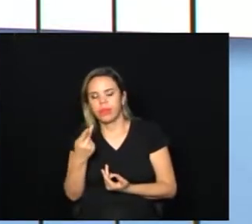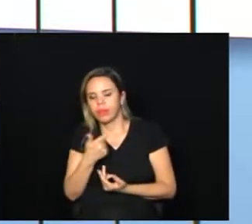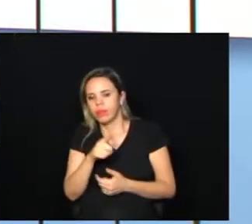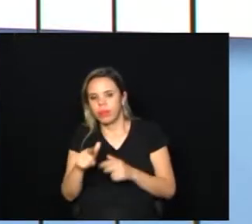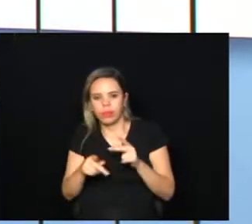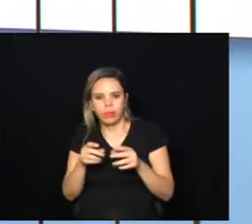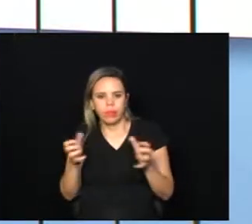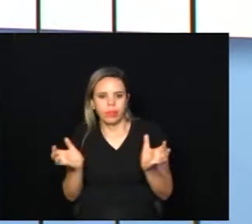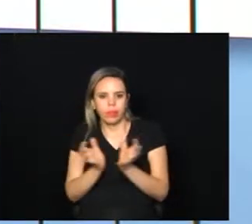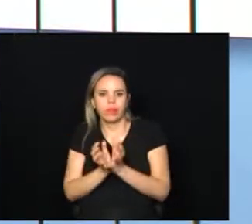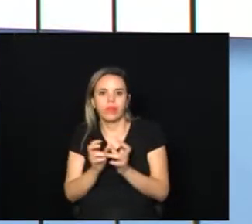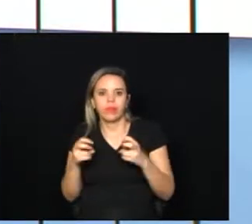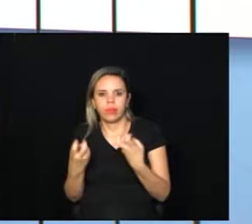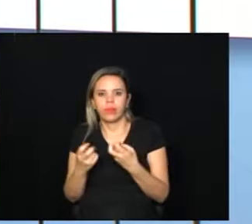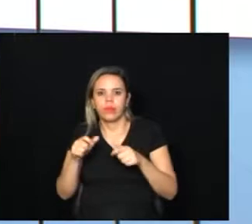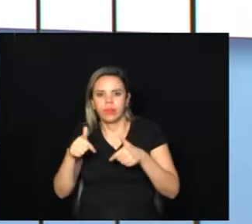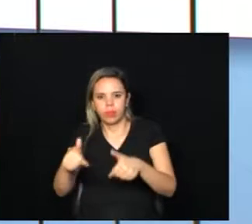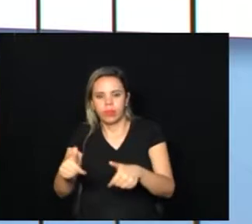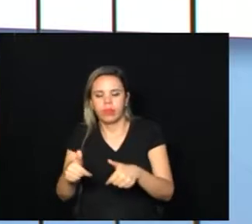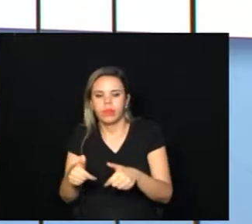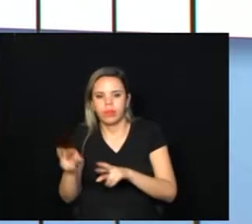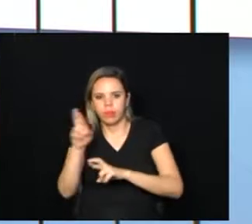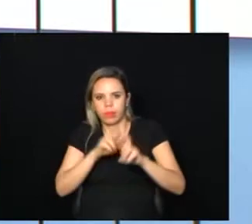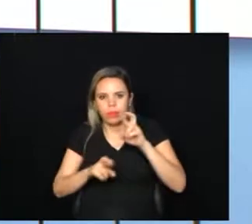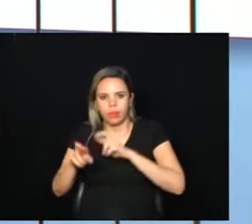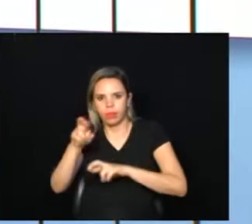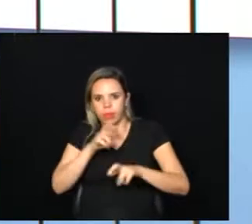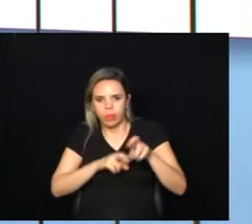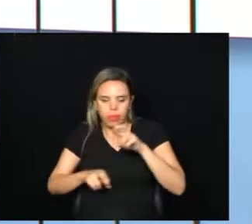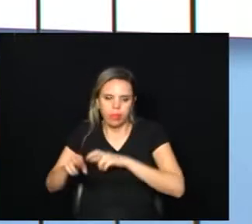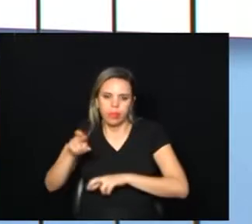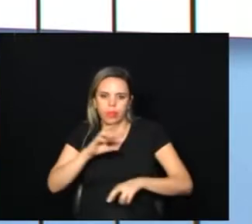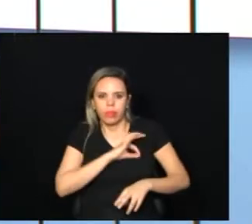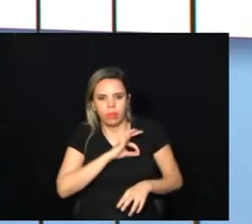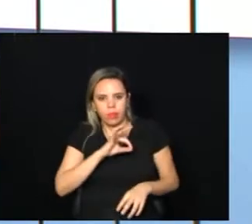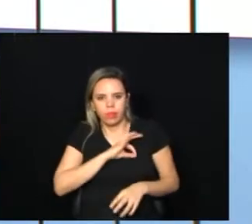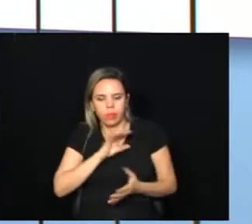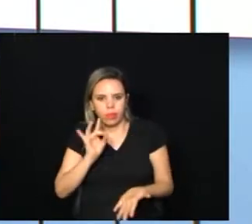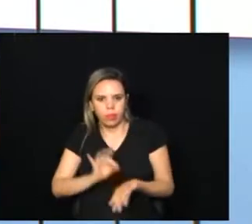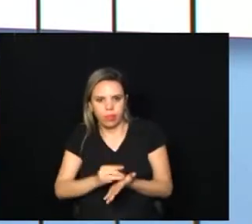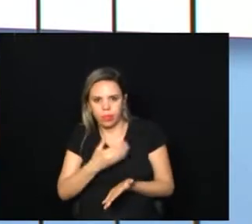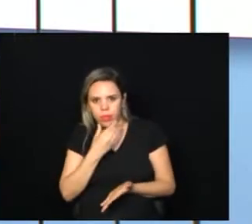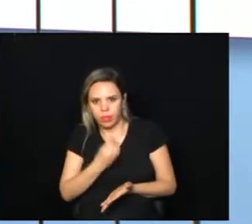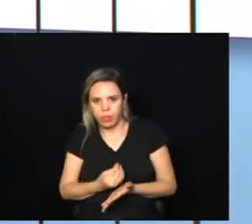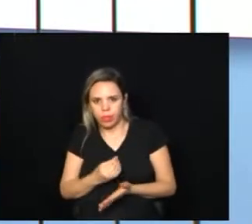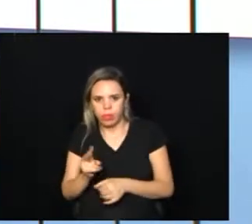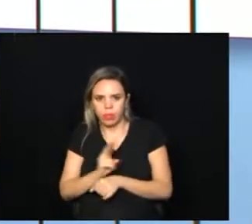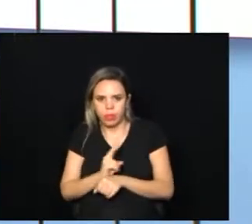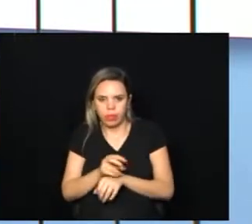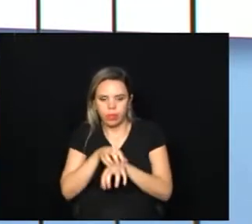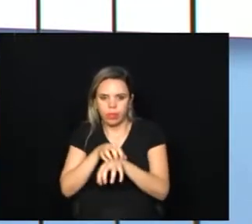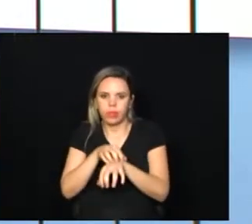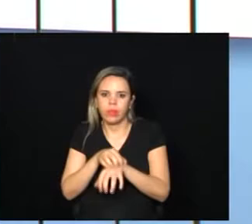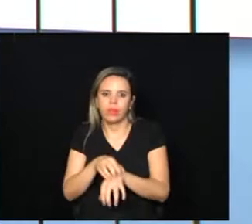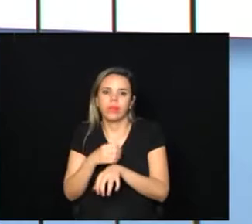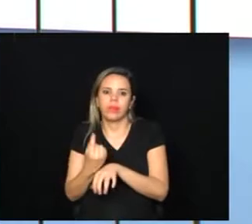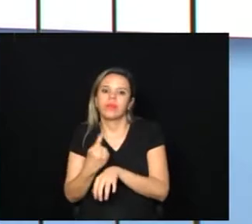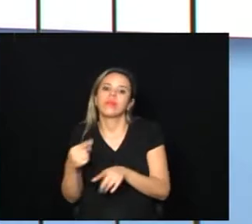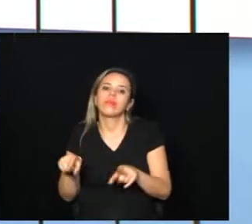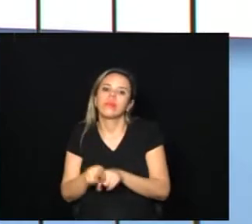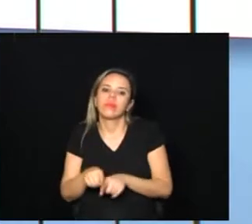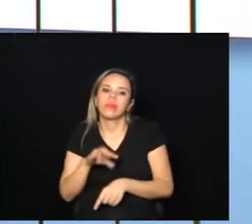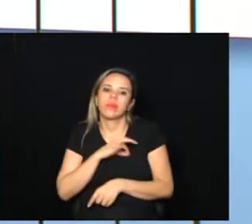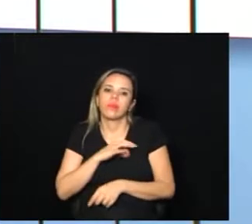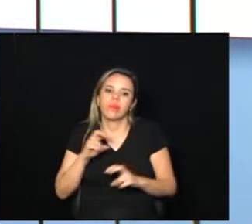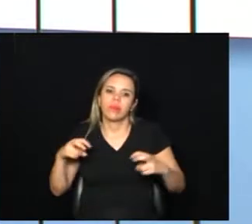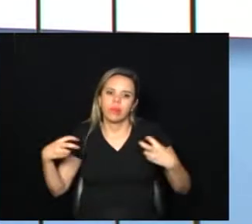público, nós temos reforço de patrulhamento com aumento no efetivo de homens e viaturas, tanto no entorno do